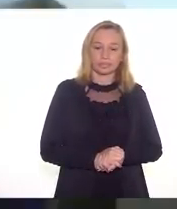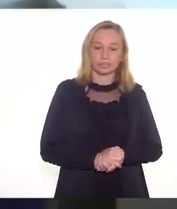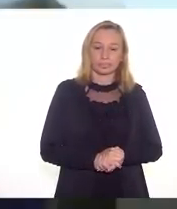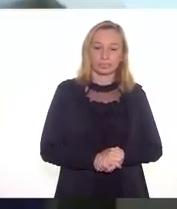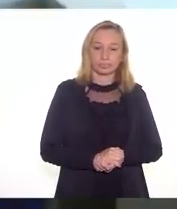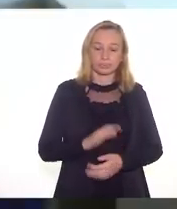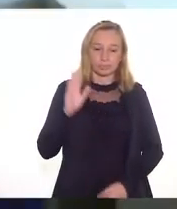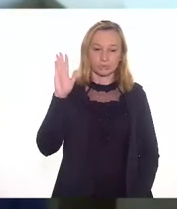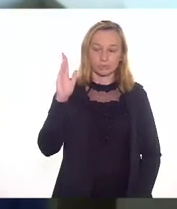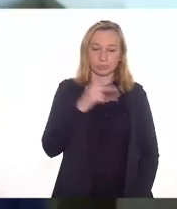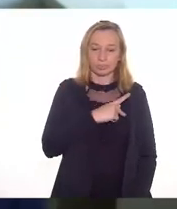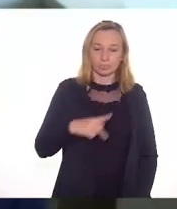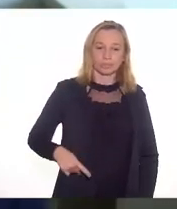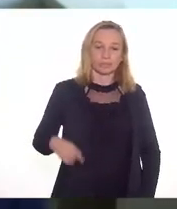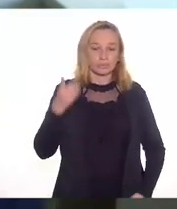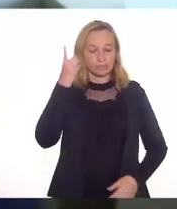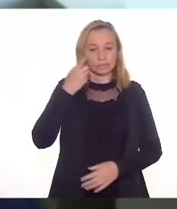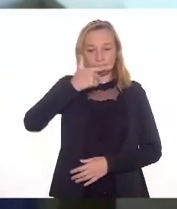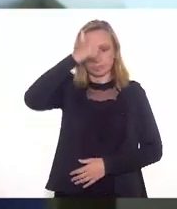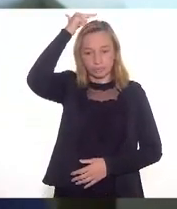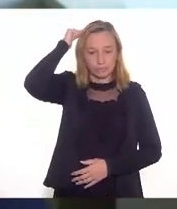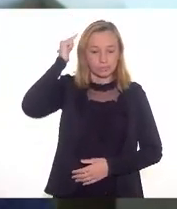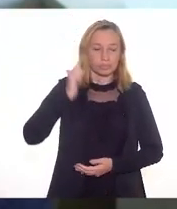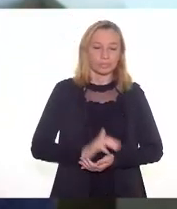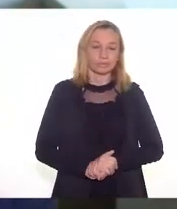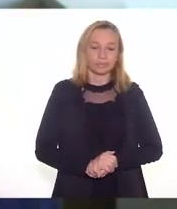Presidente. Deputado Luiz Paulo.